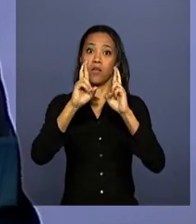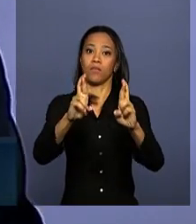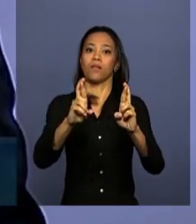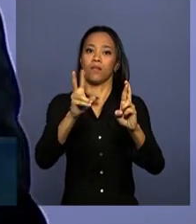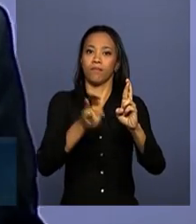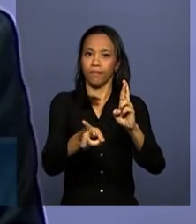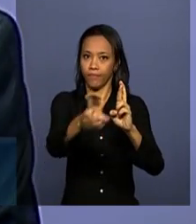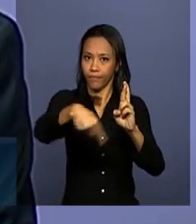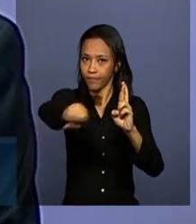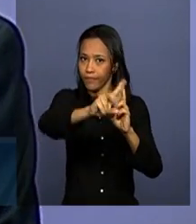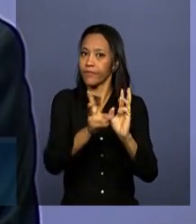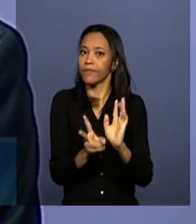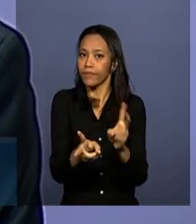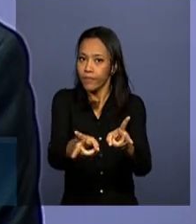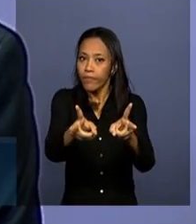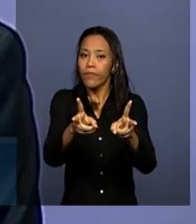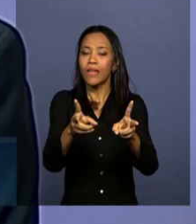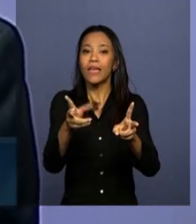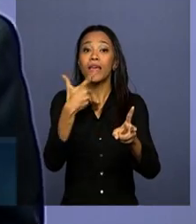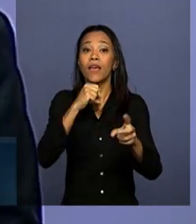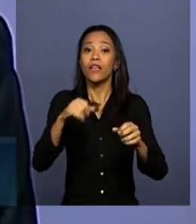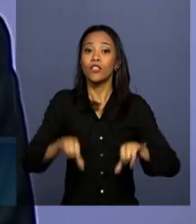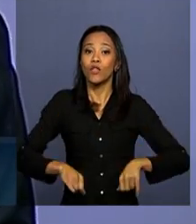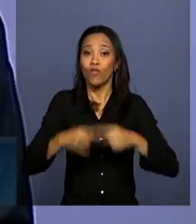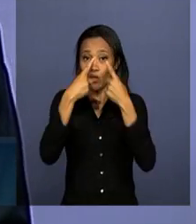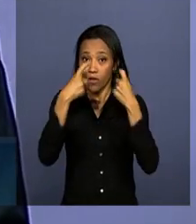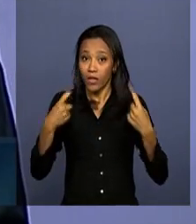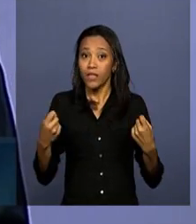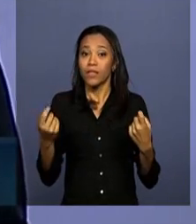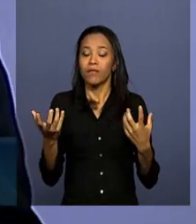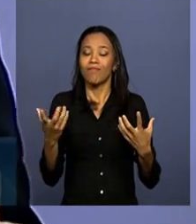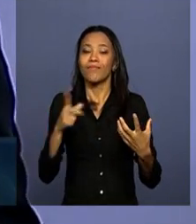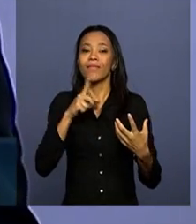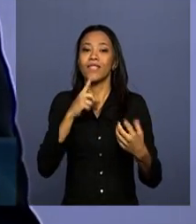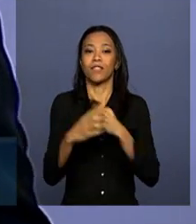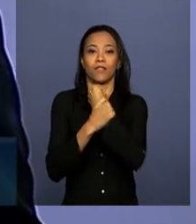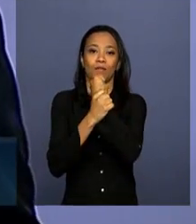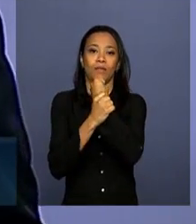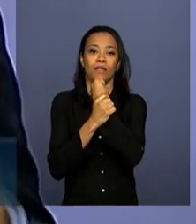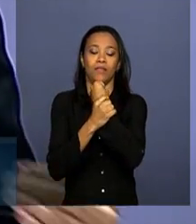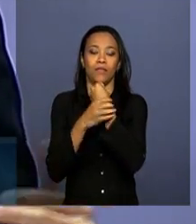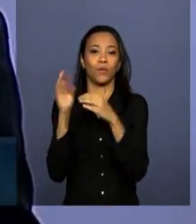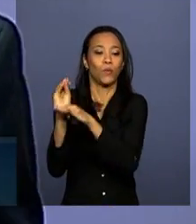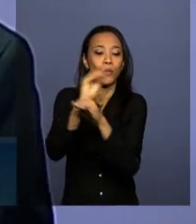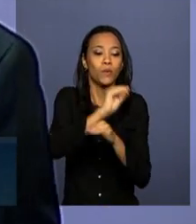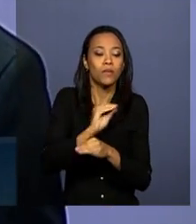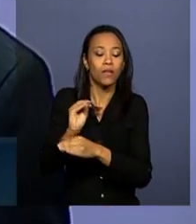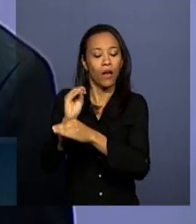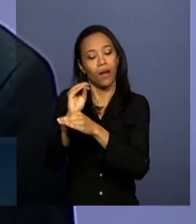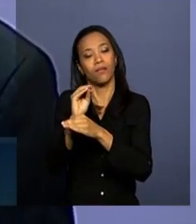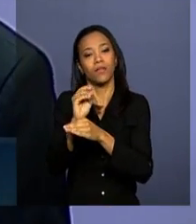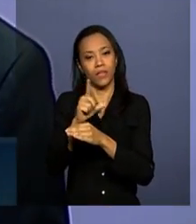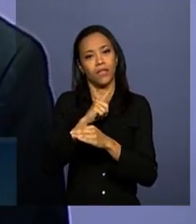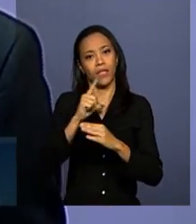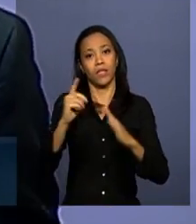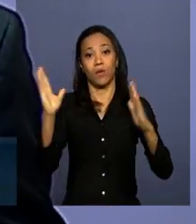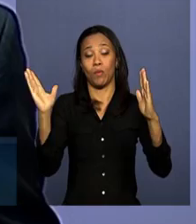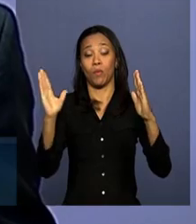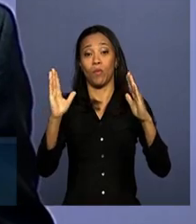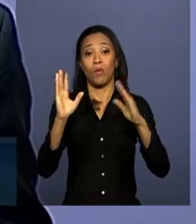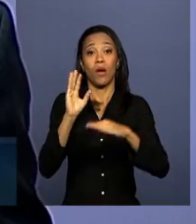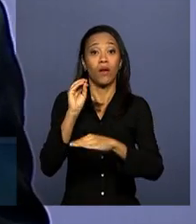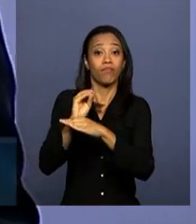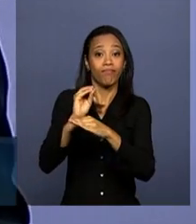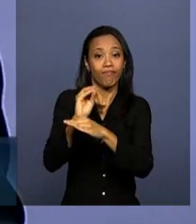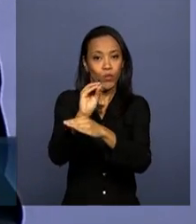vítima de violência, possam ser devidamente protegidas, amparadas e constituir uma rede de proteção, como eu disse, que